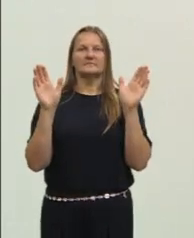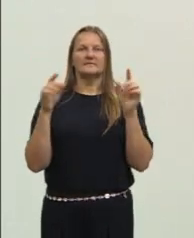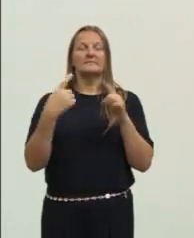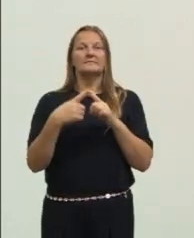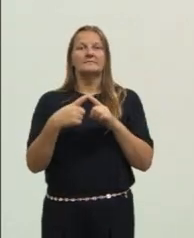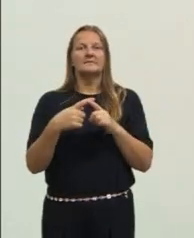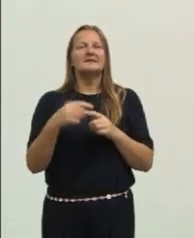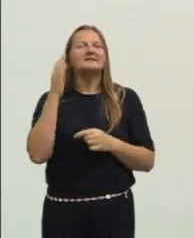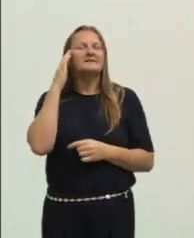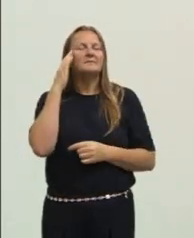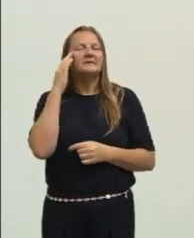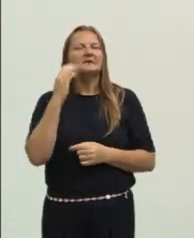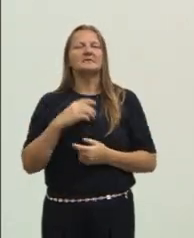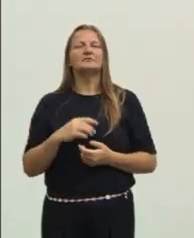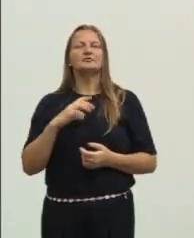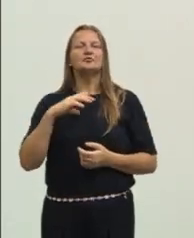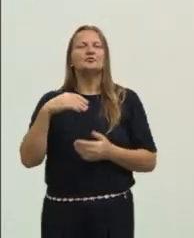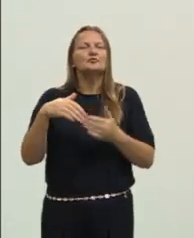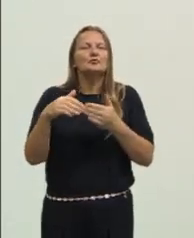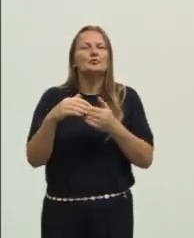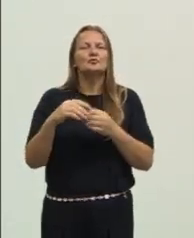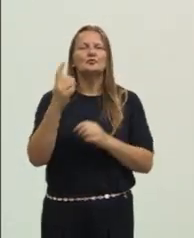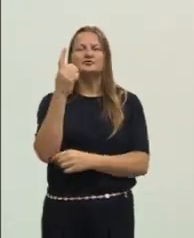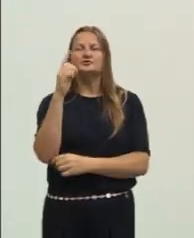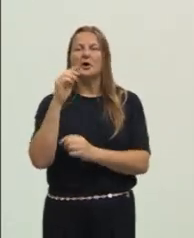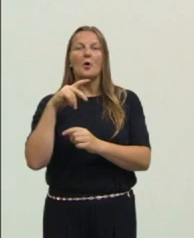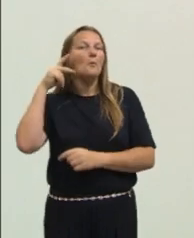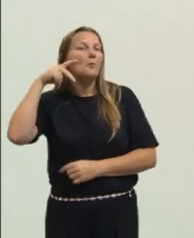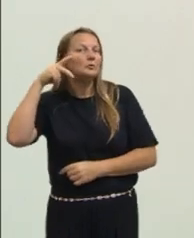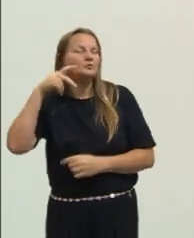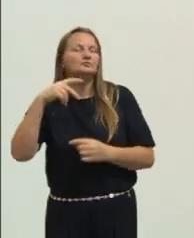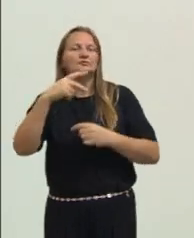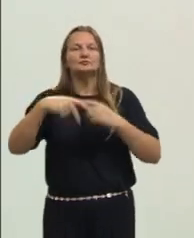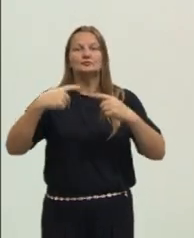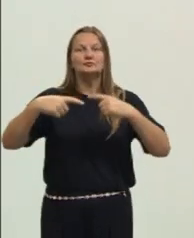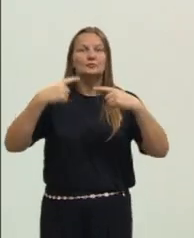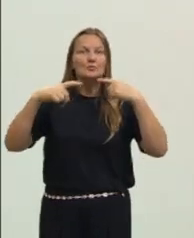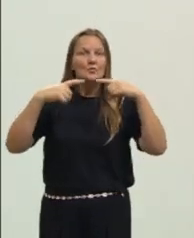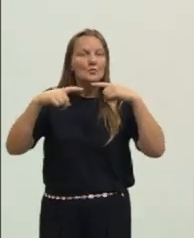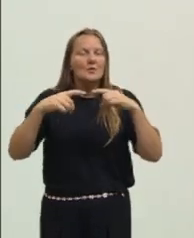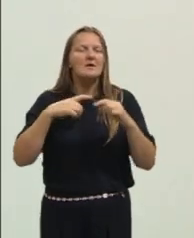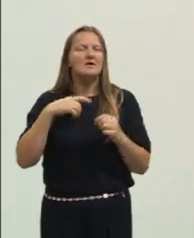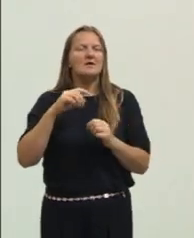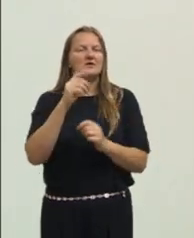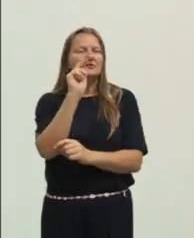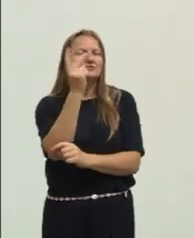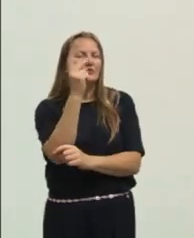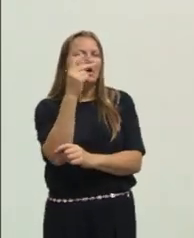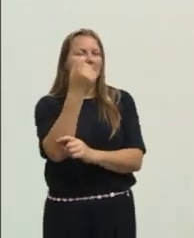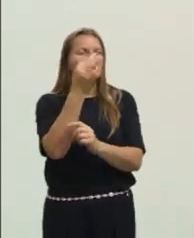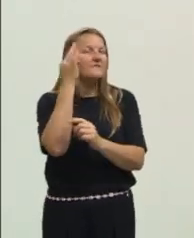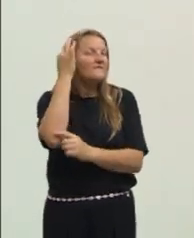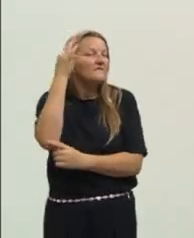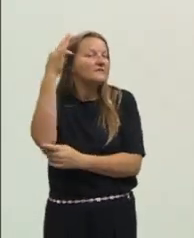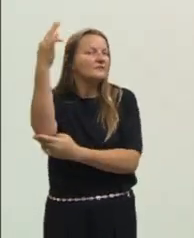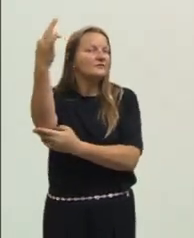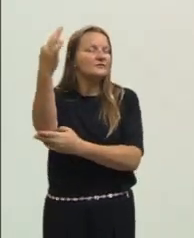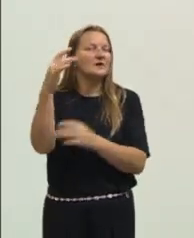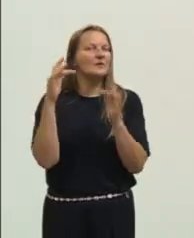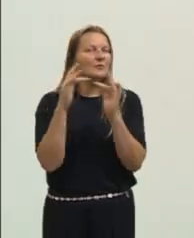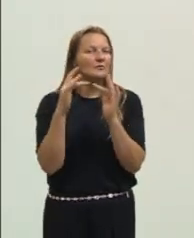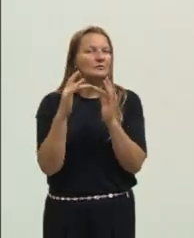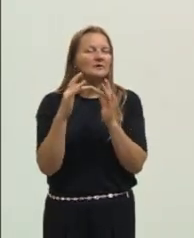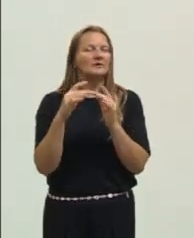ter todo esse processo geopolítico histórico filosófico é preciso ter conhecimento ter contato